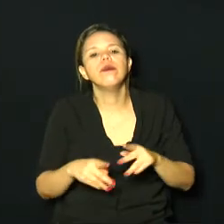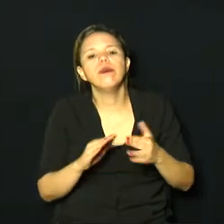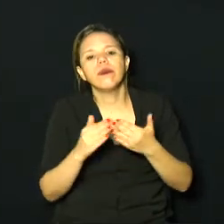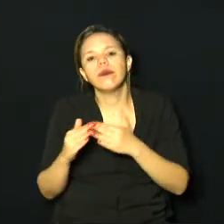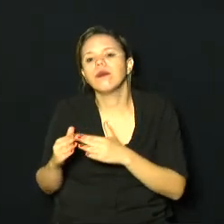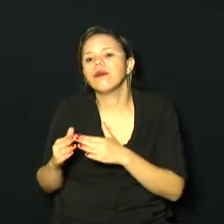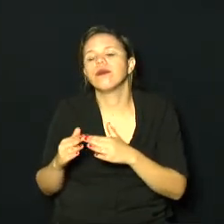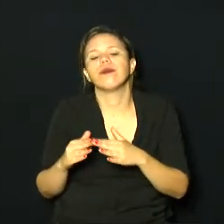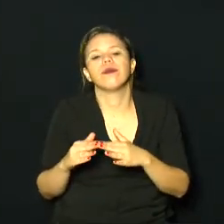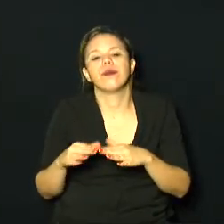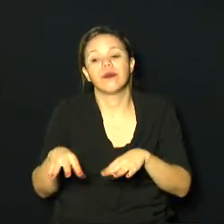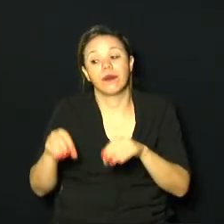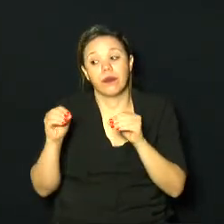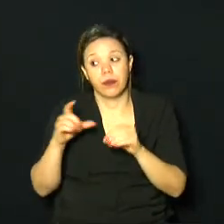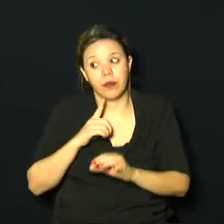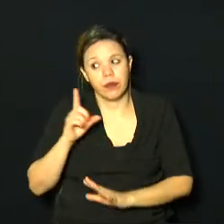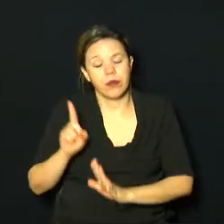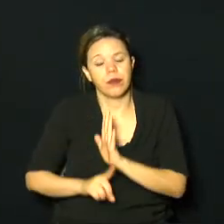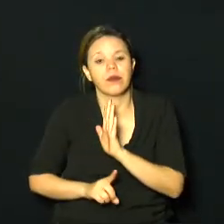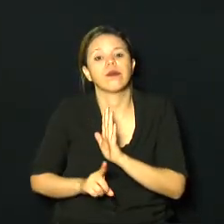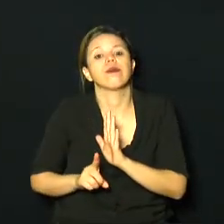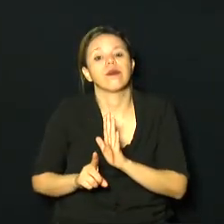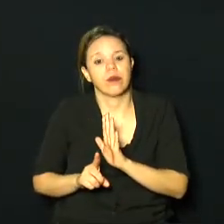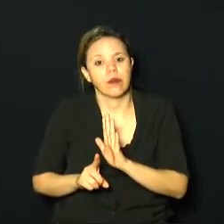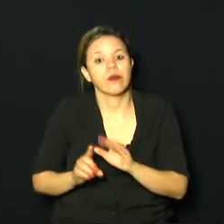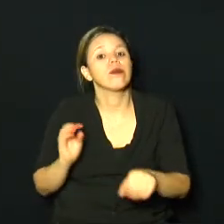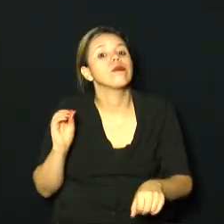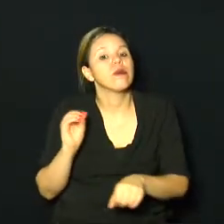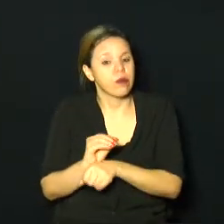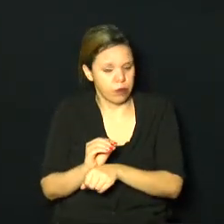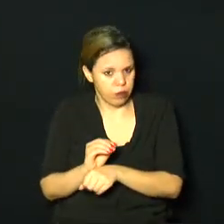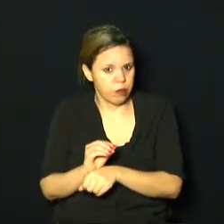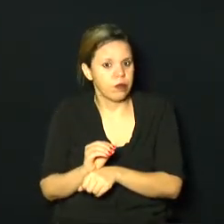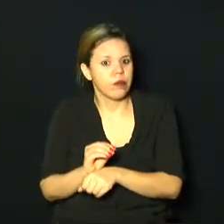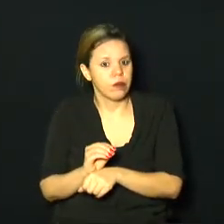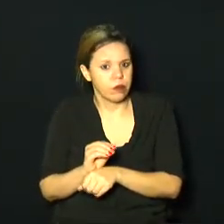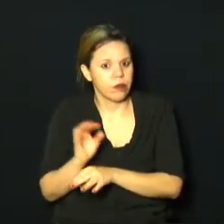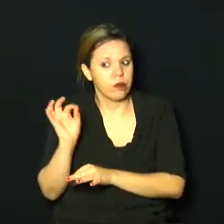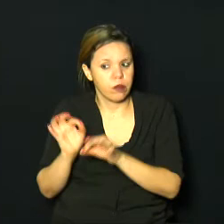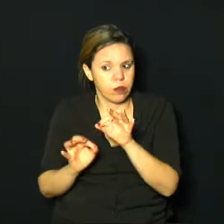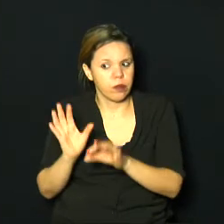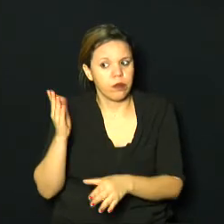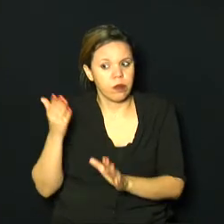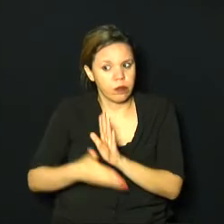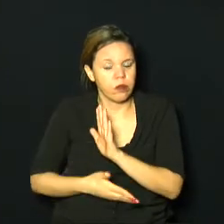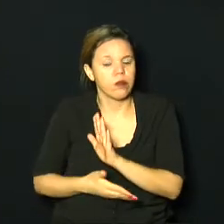ocupantes têm direito de proteção jurídica,